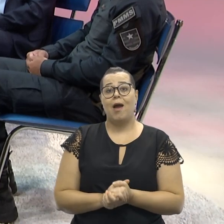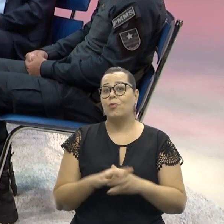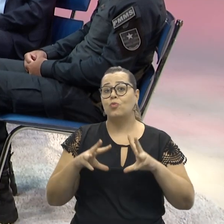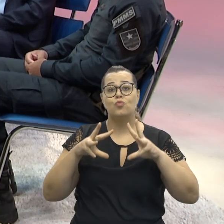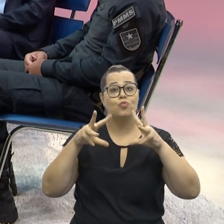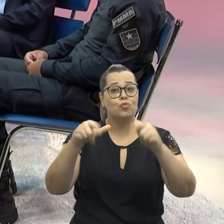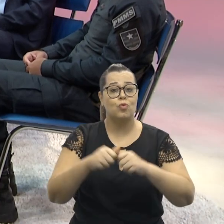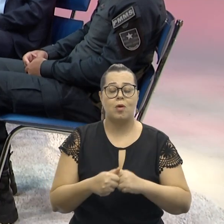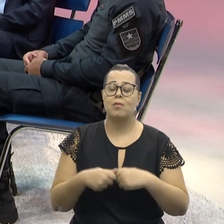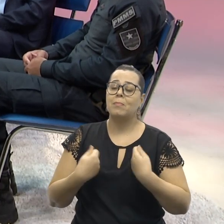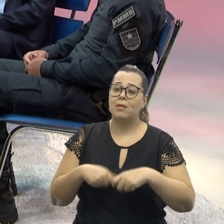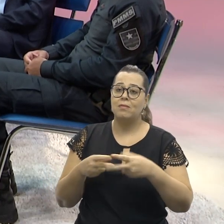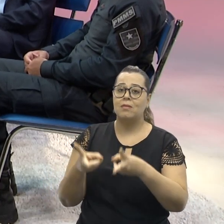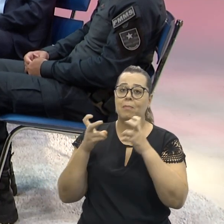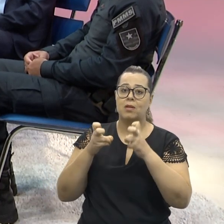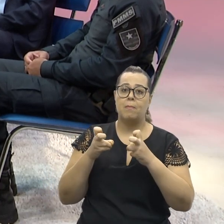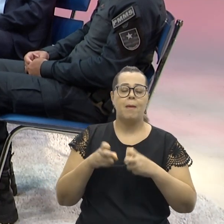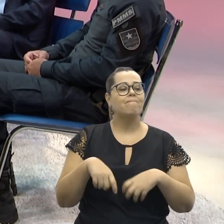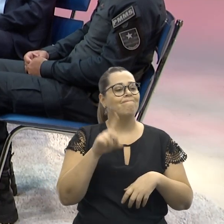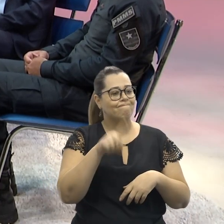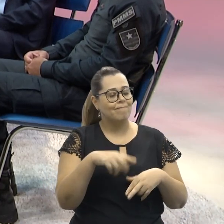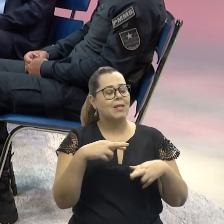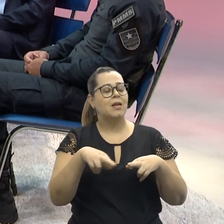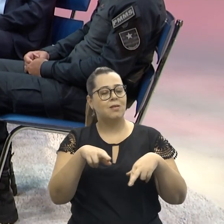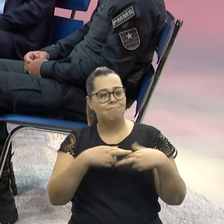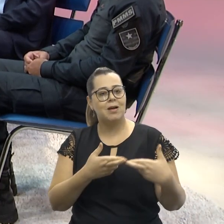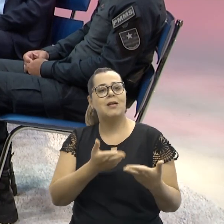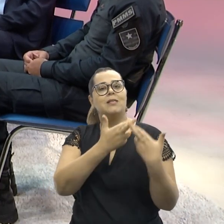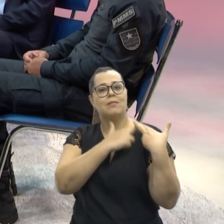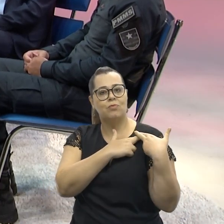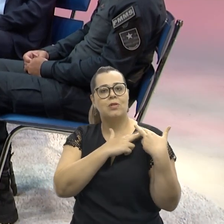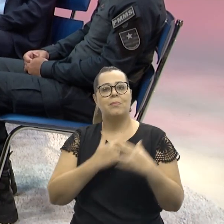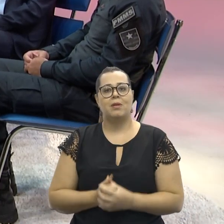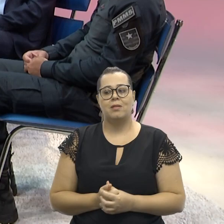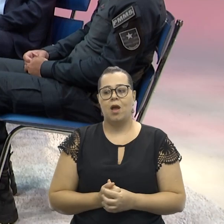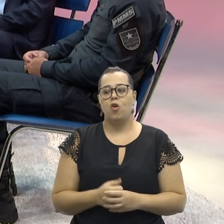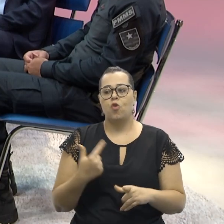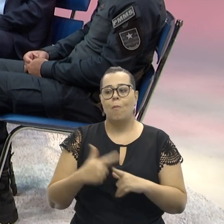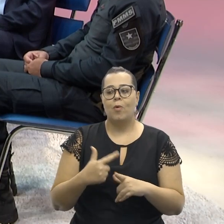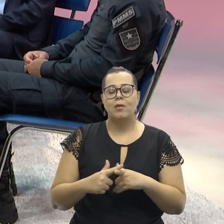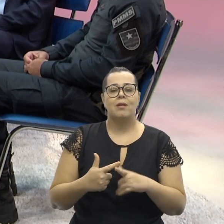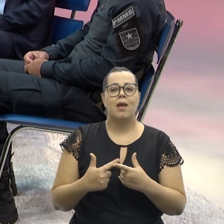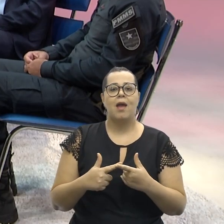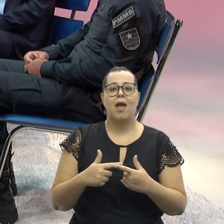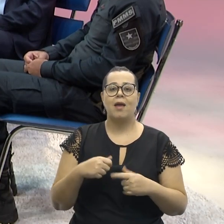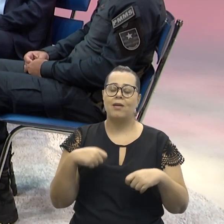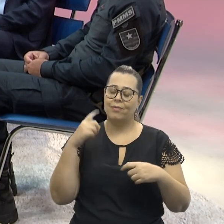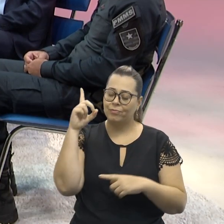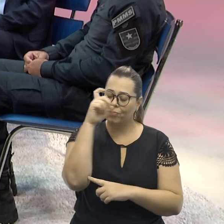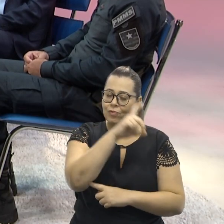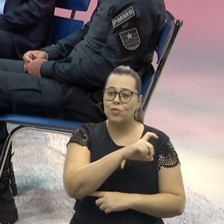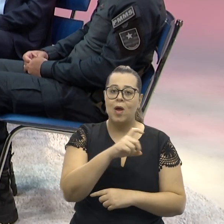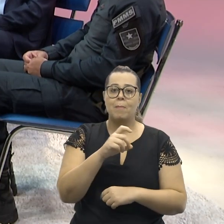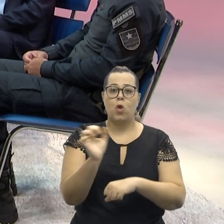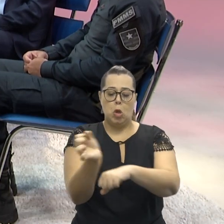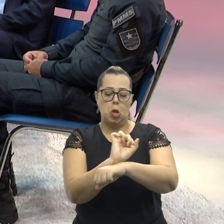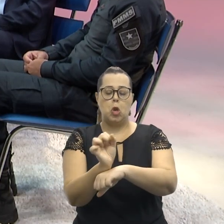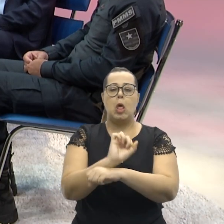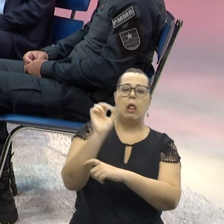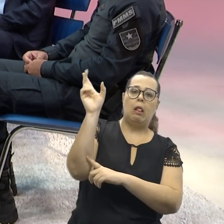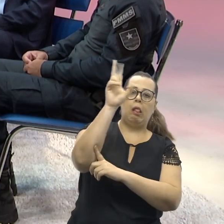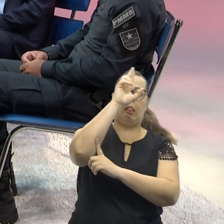percepção. É uma responsabilidade, até nessa questão mesmo de dirigir alcoolizado. Acho que